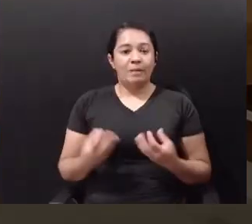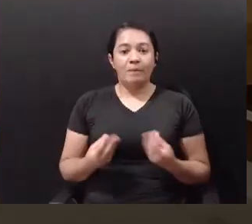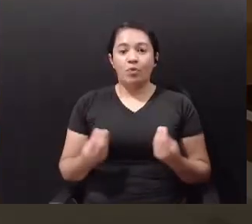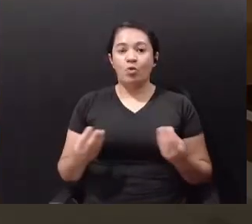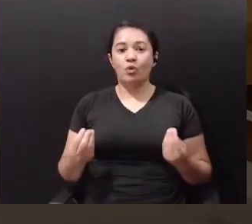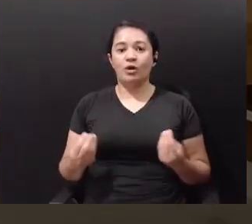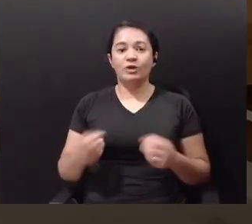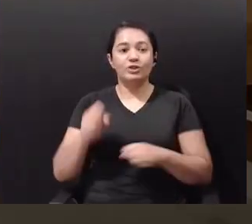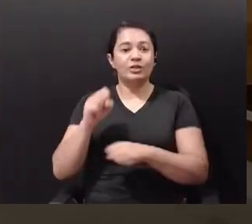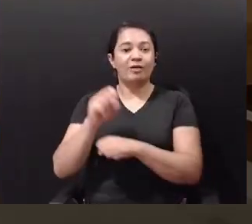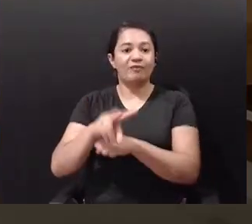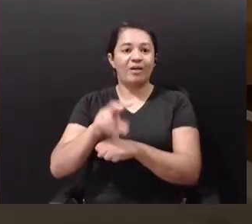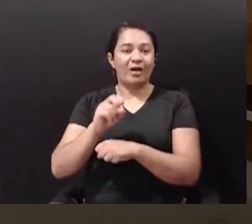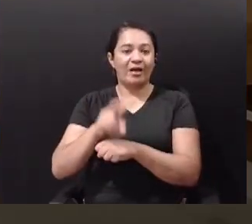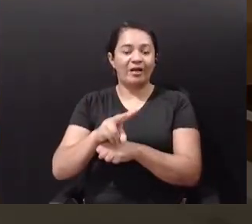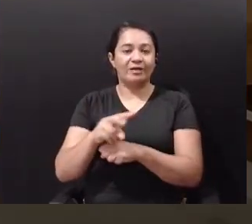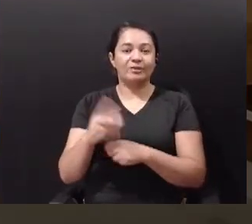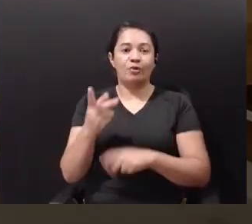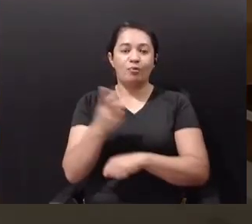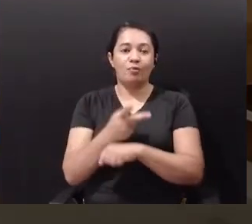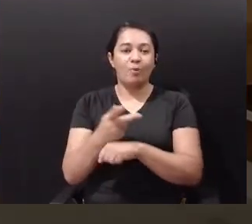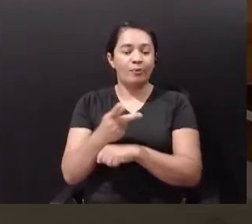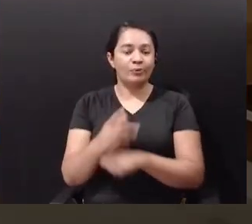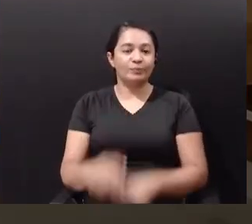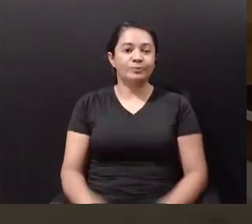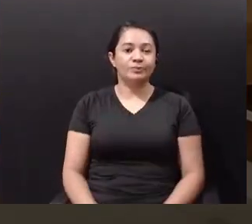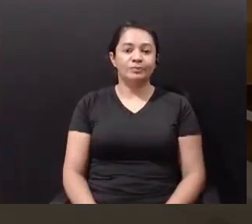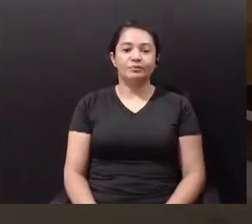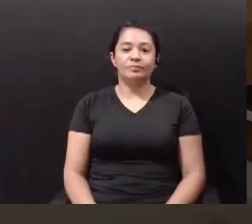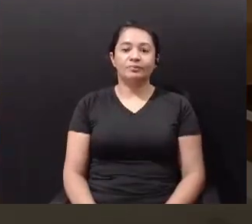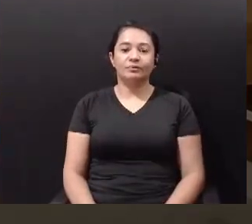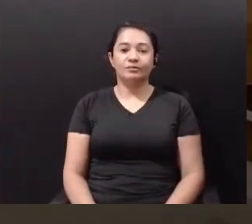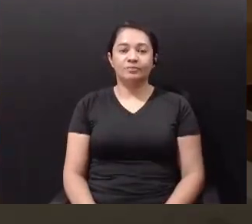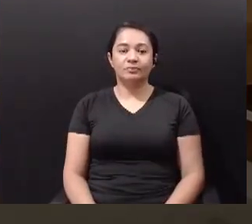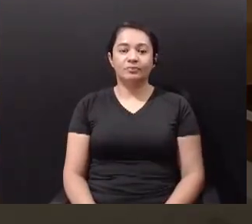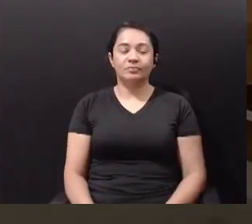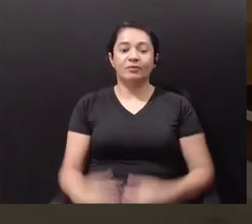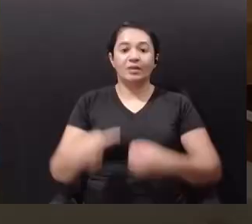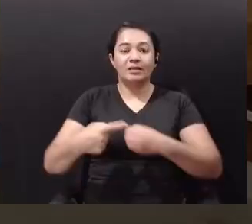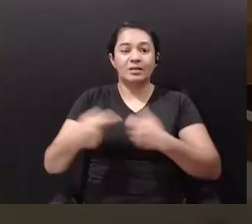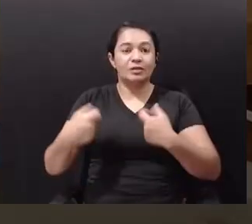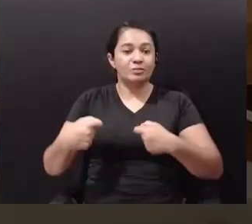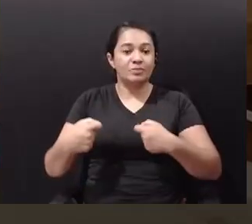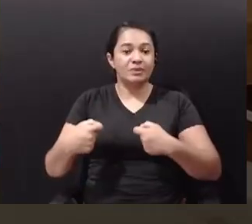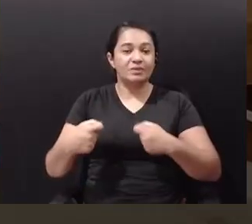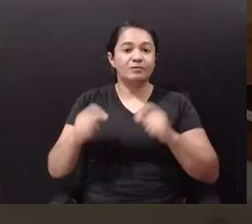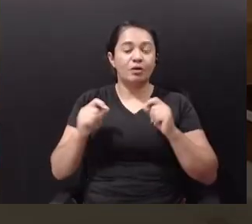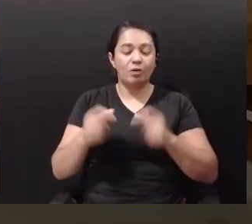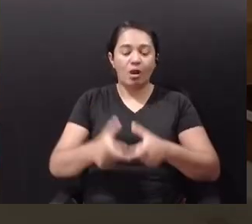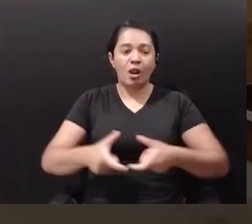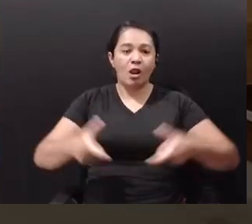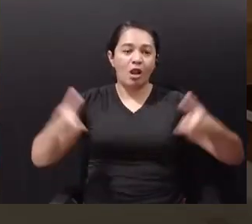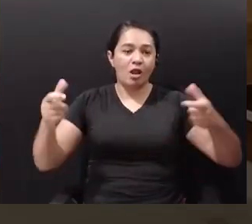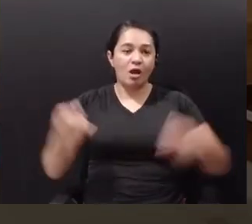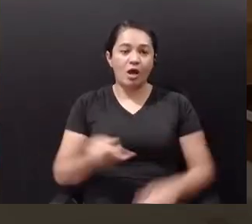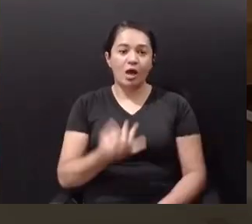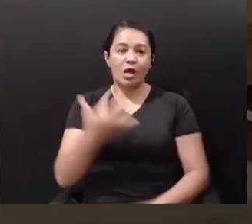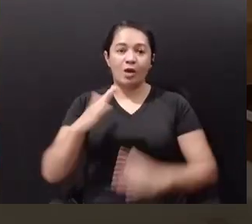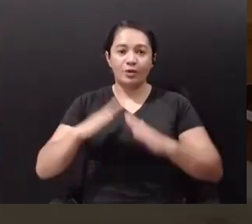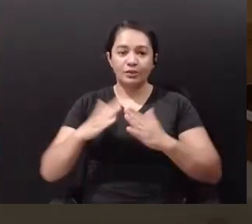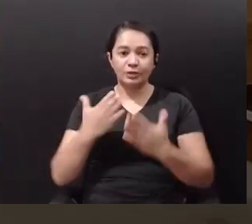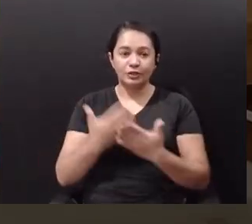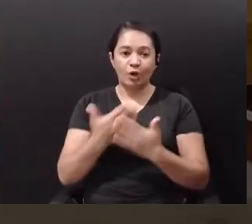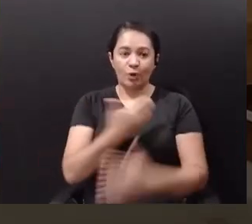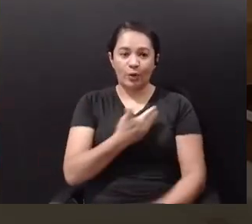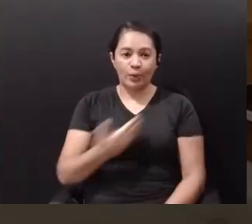uma procura de vagas, e a cidade precisava então ampliar o número de escolas públicas. O que a